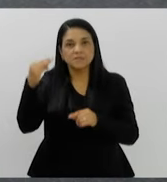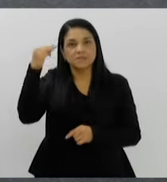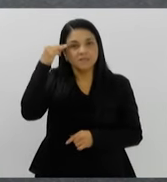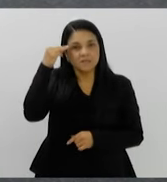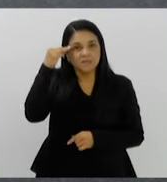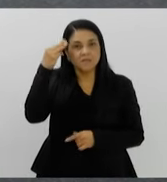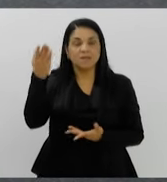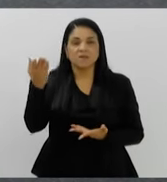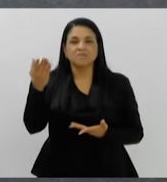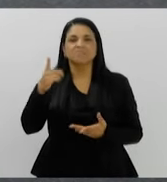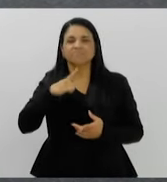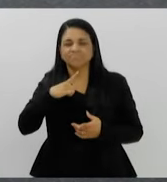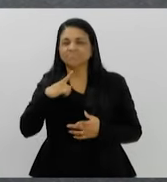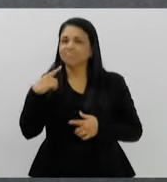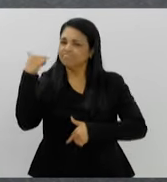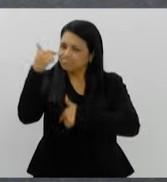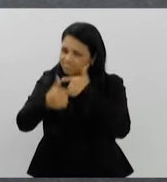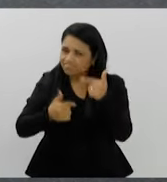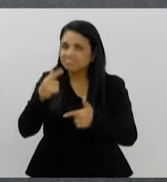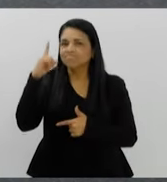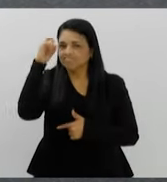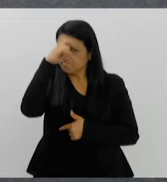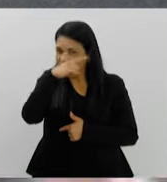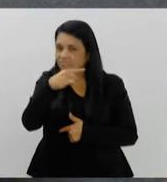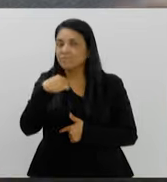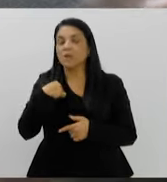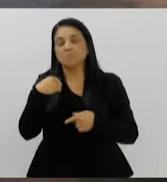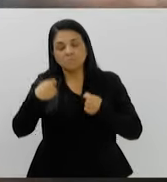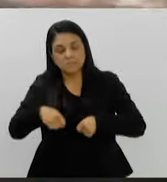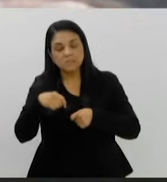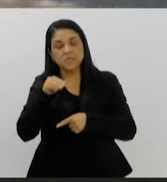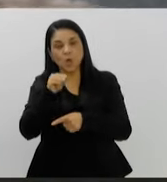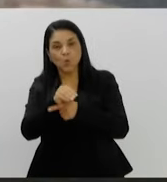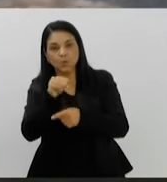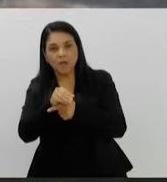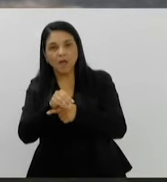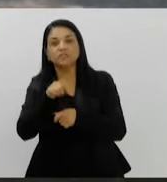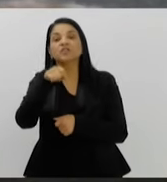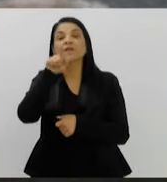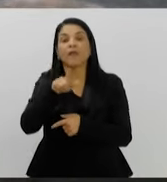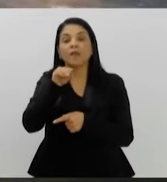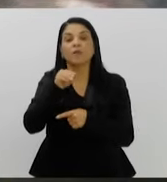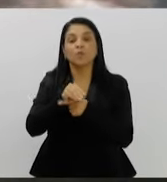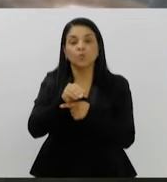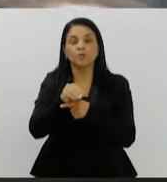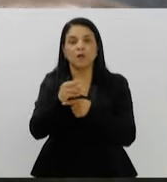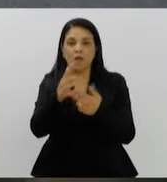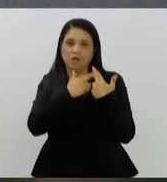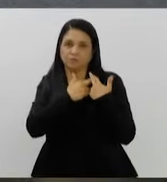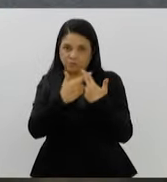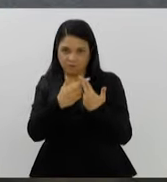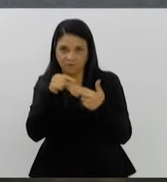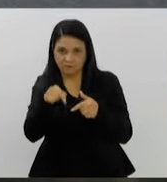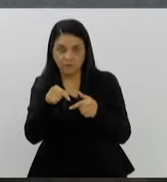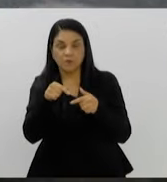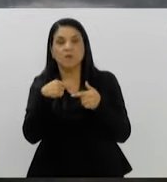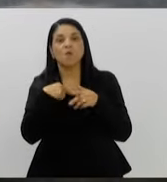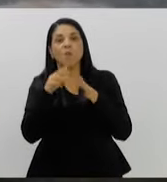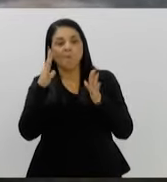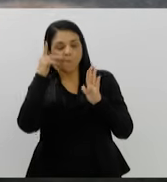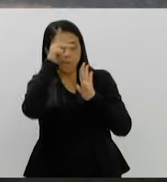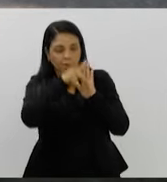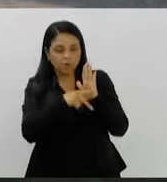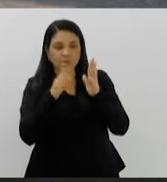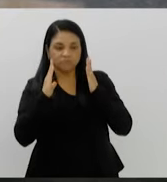é extremamente pesada e a gente precisa Cuidar de quem cuida então esse projeto vem nesse sentido da gente criar programas